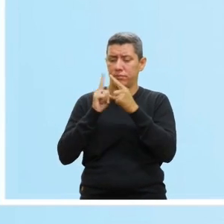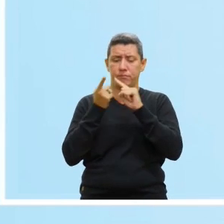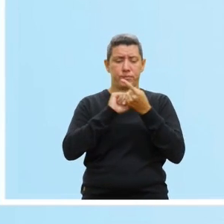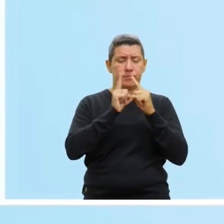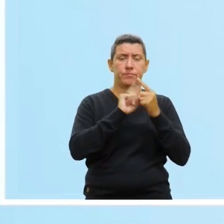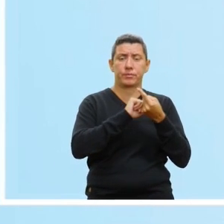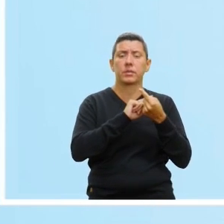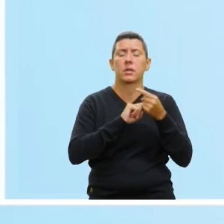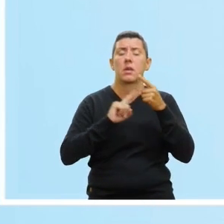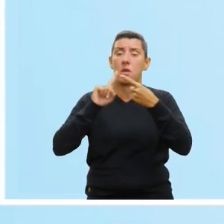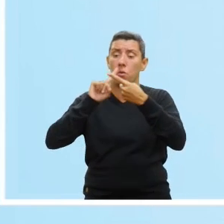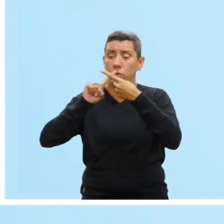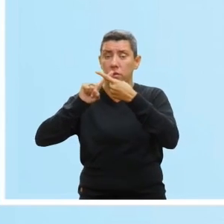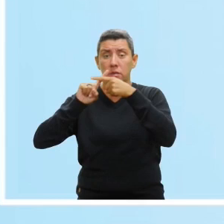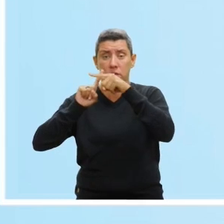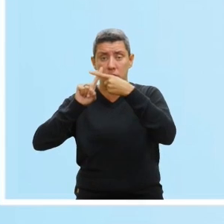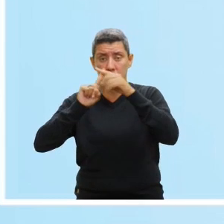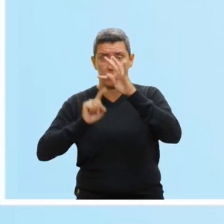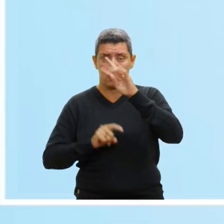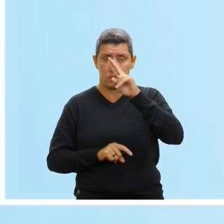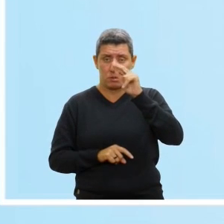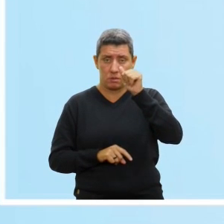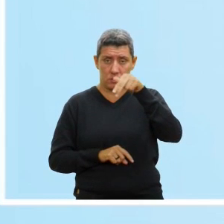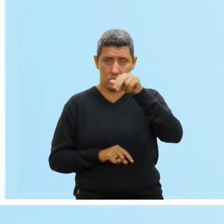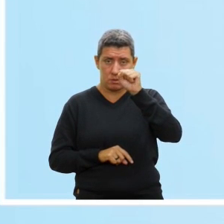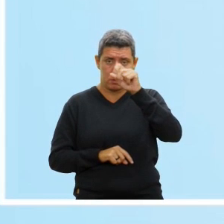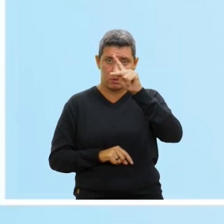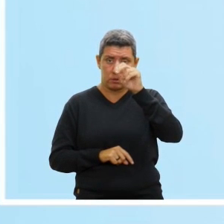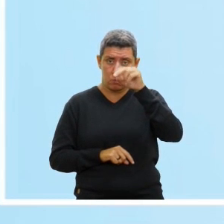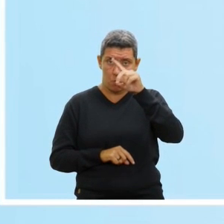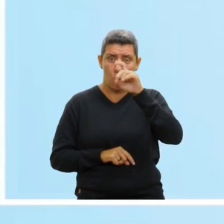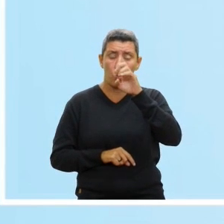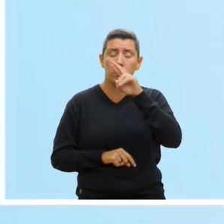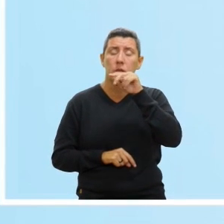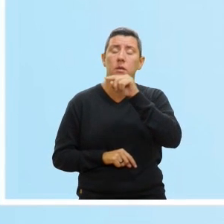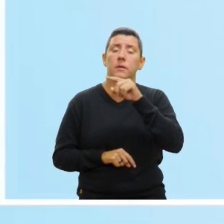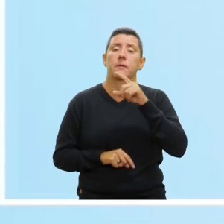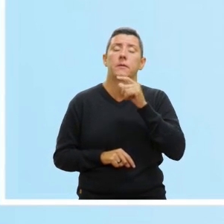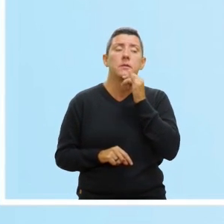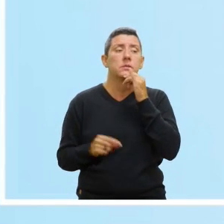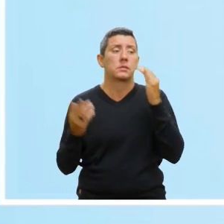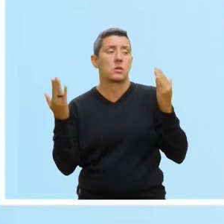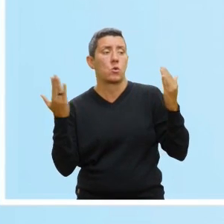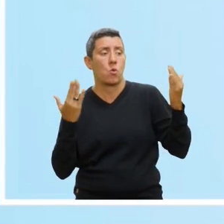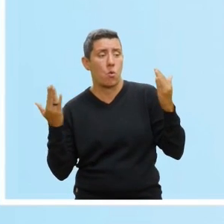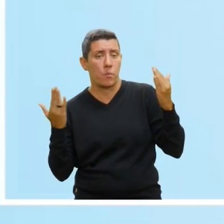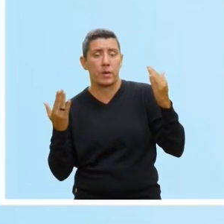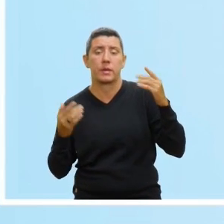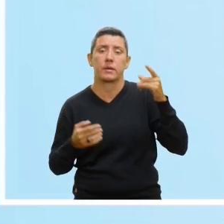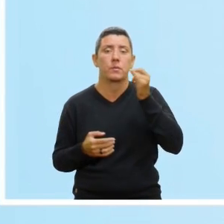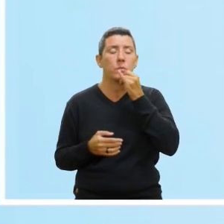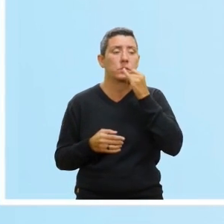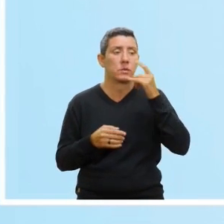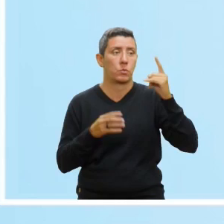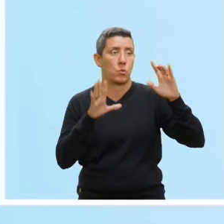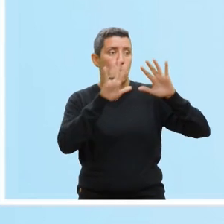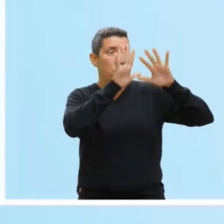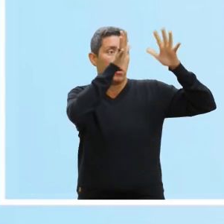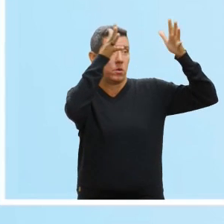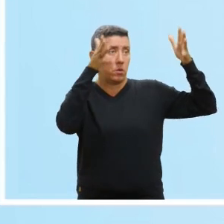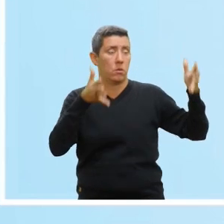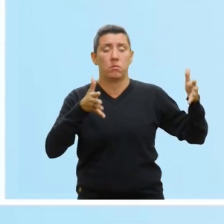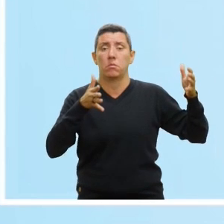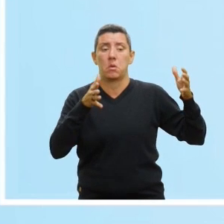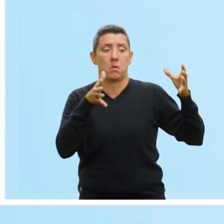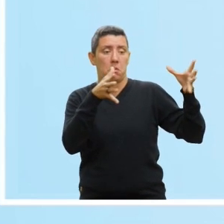outros DCIs do mercado, um DCI, por exemplo, que é uma caixa inteira, a gente possui uma placa